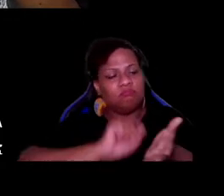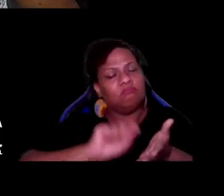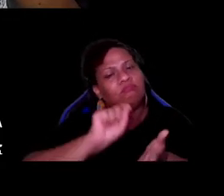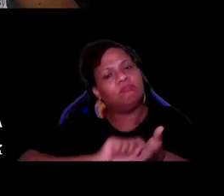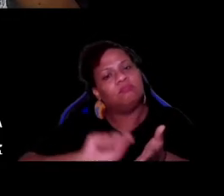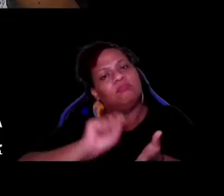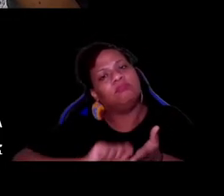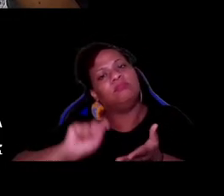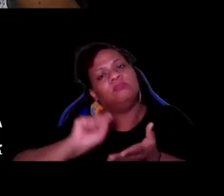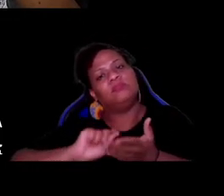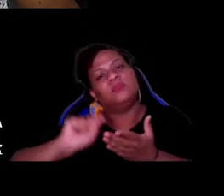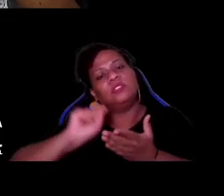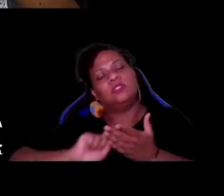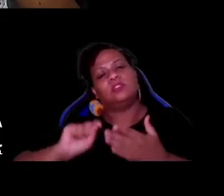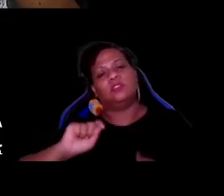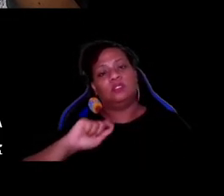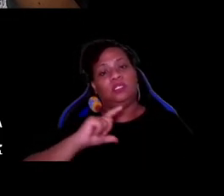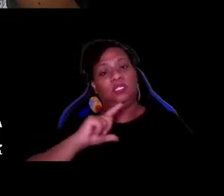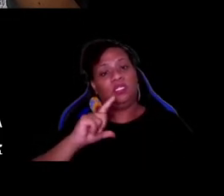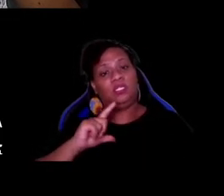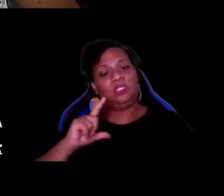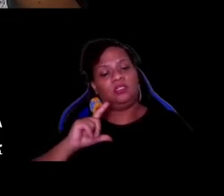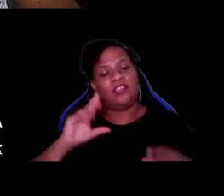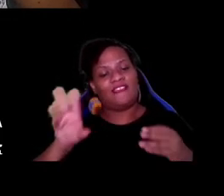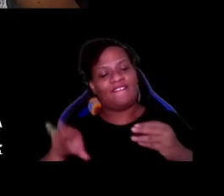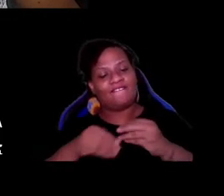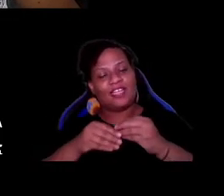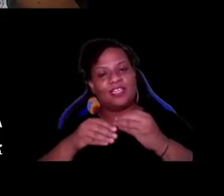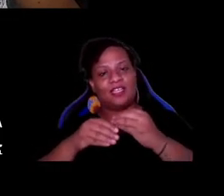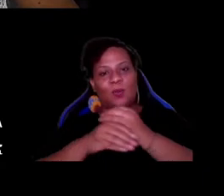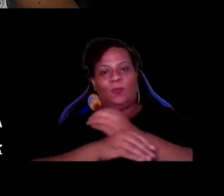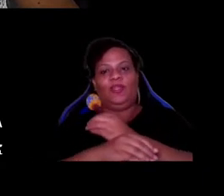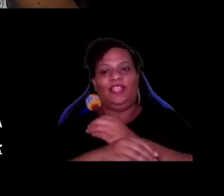que venha a preencher